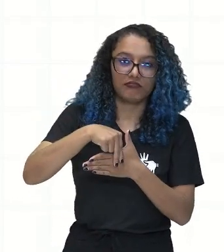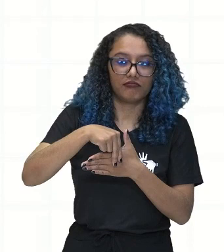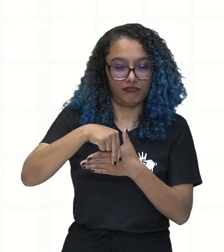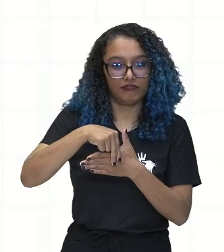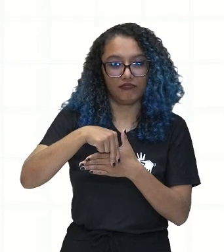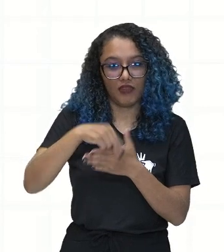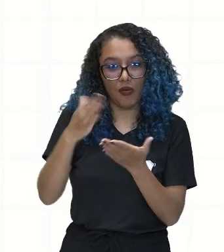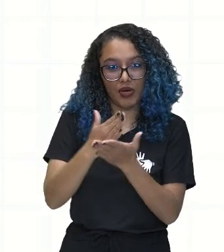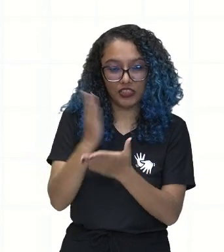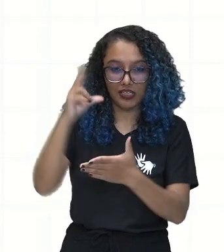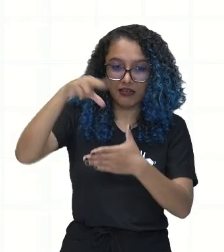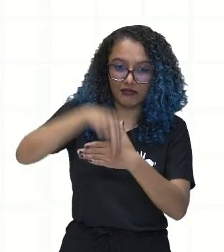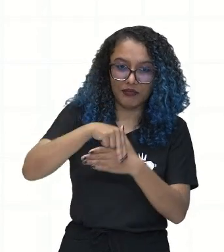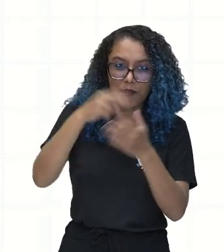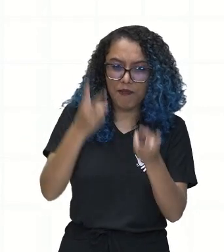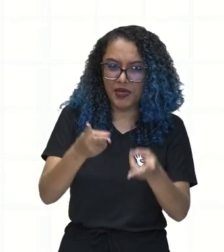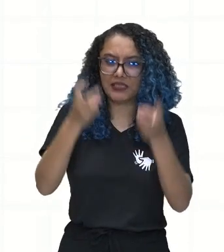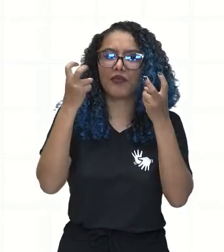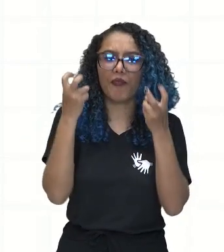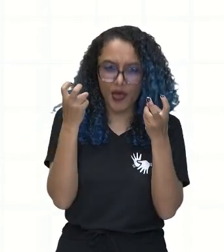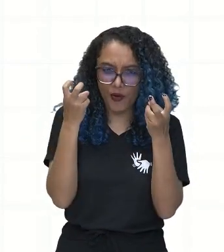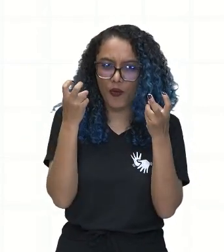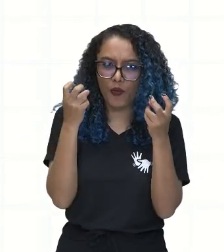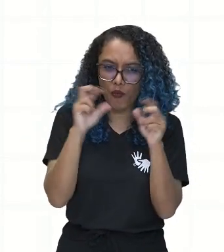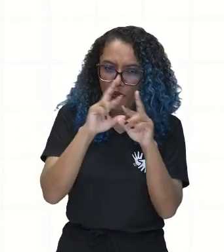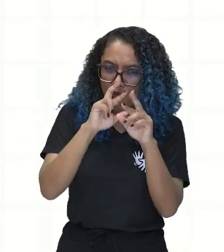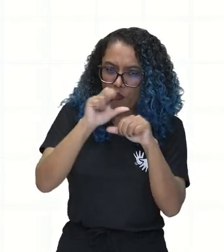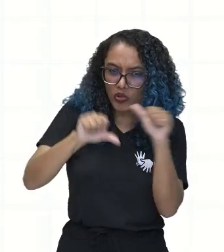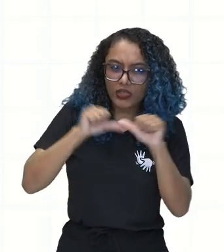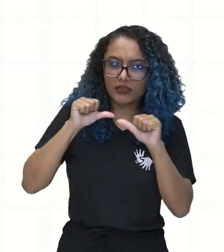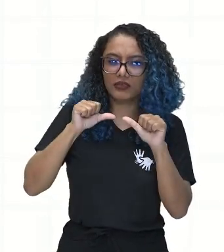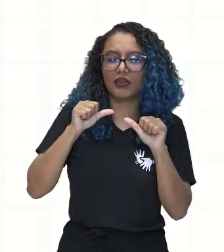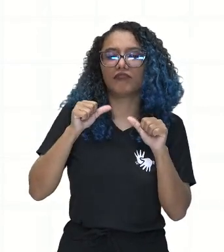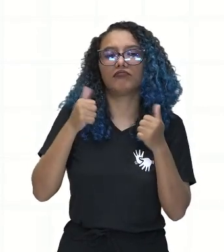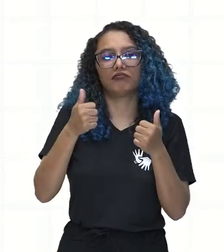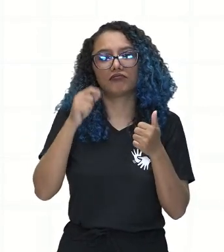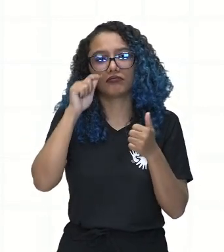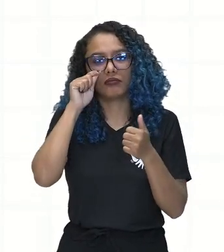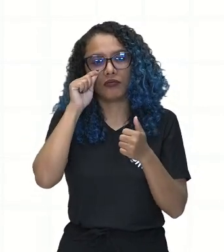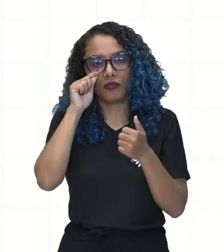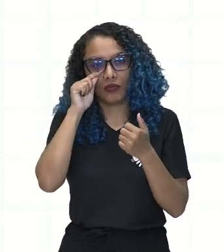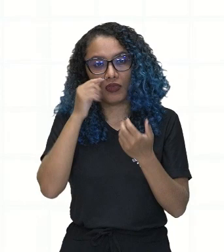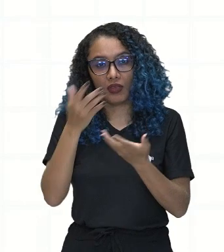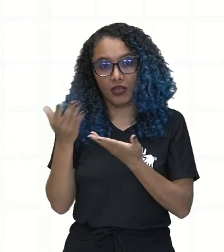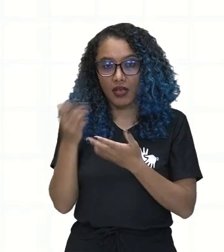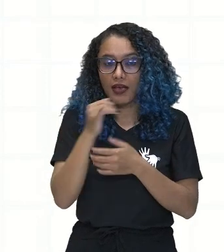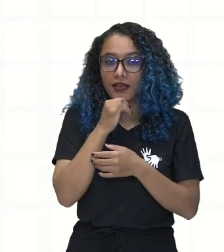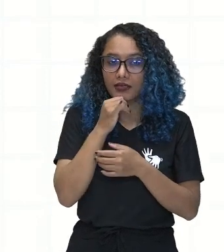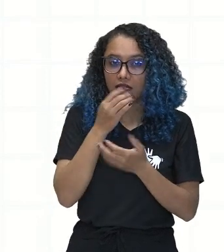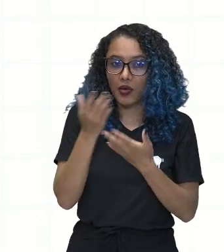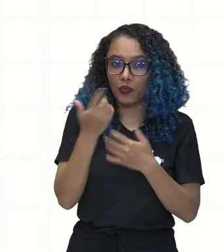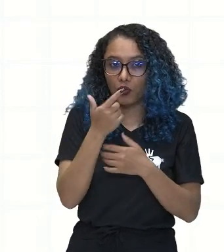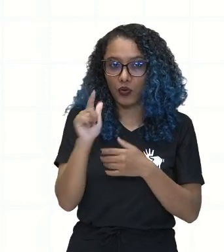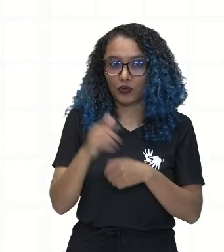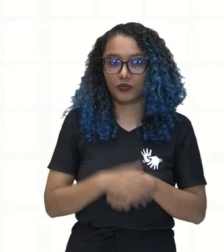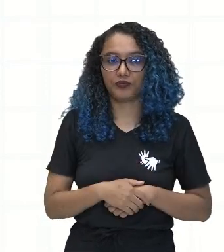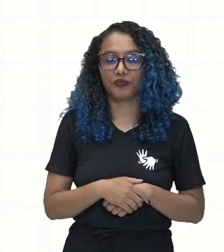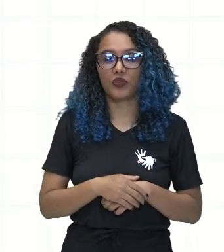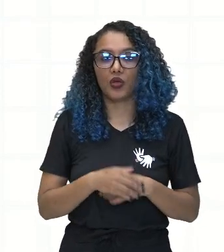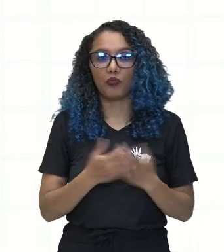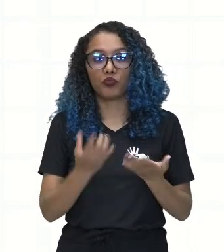aí essa concordância do nome? Prosseguindo. São estes documentos inclusos, os